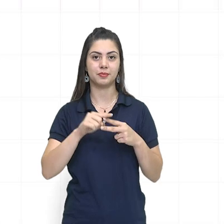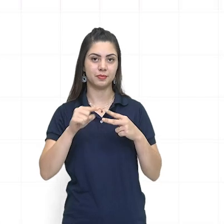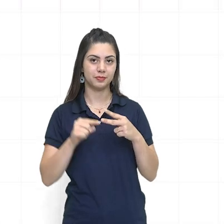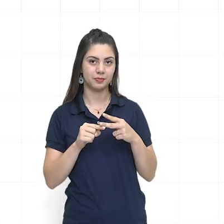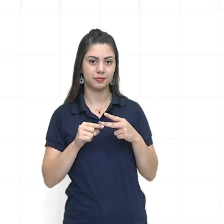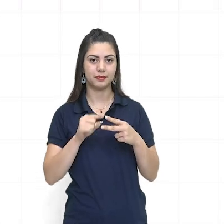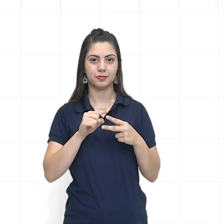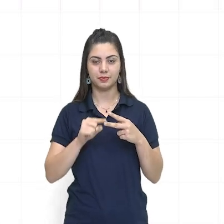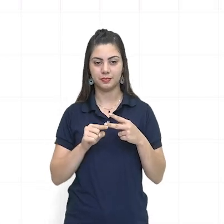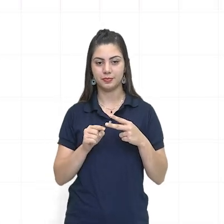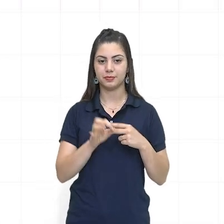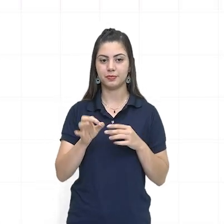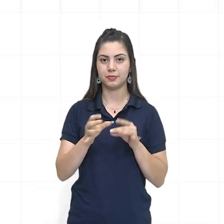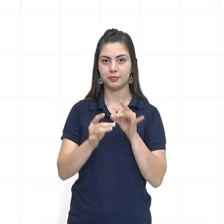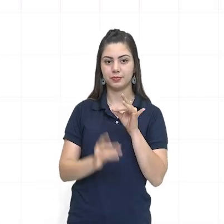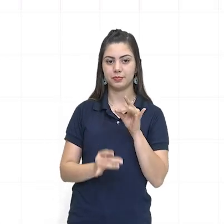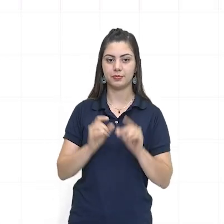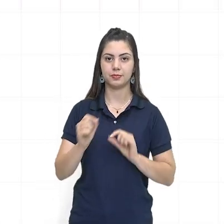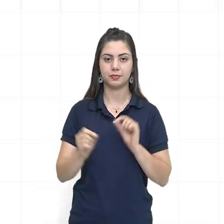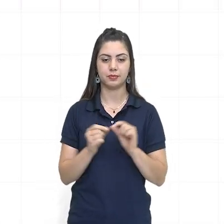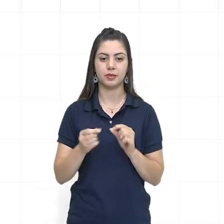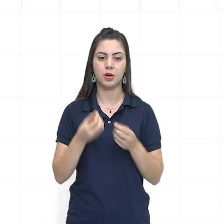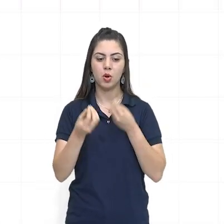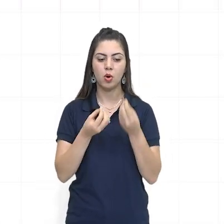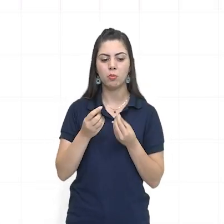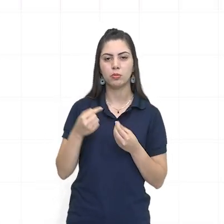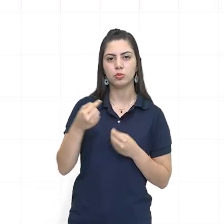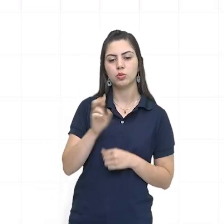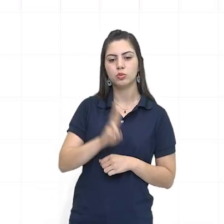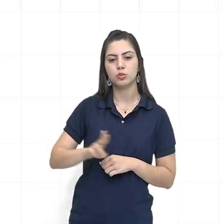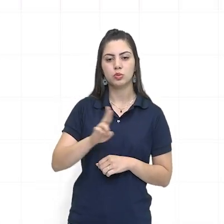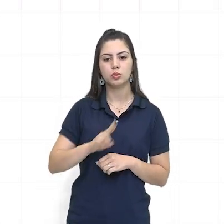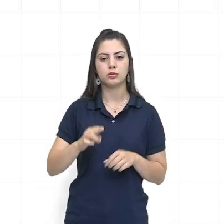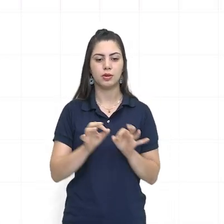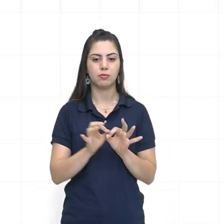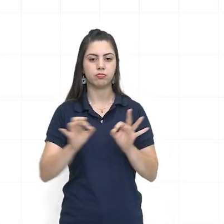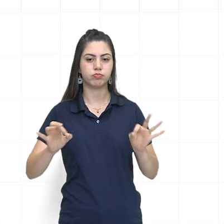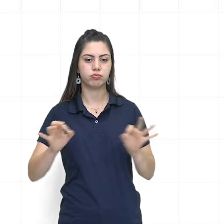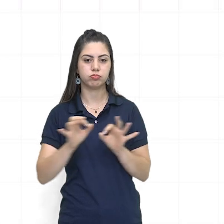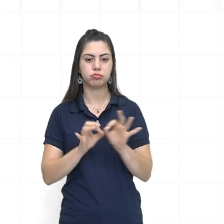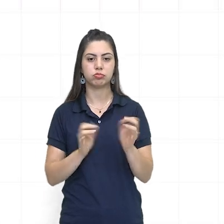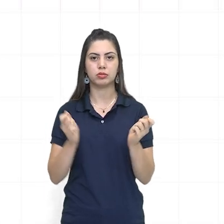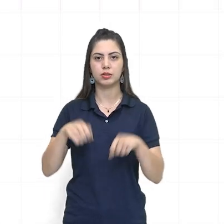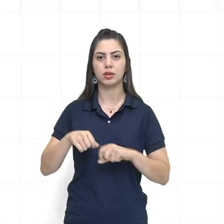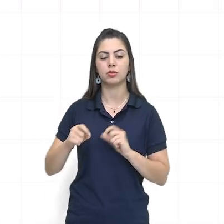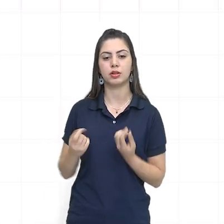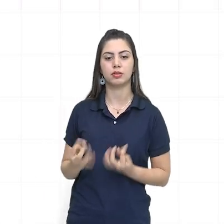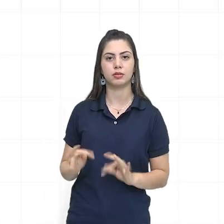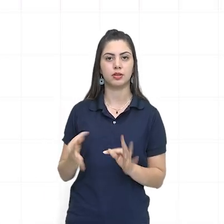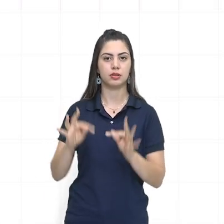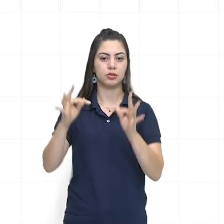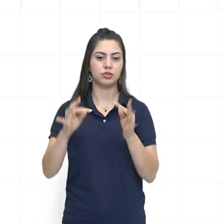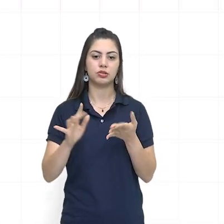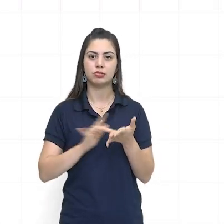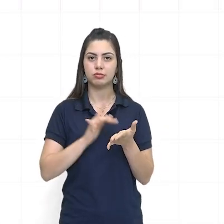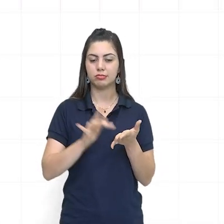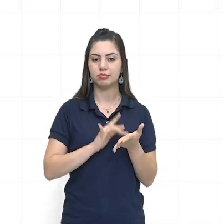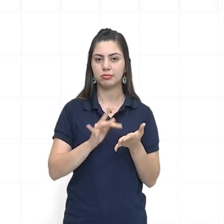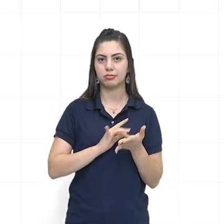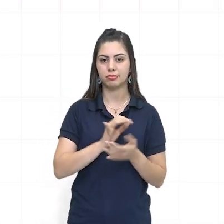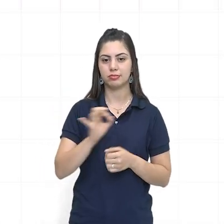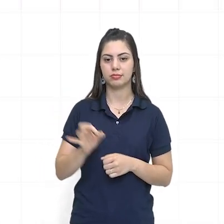conhecimento, ângulos, detalhamento, noção, usos e medida por meio de transferidor ou